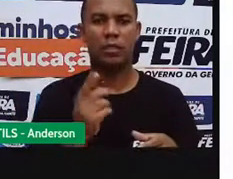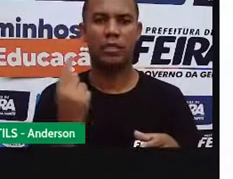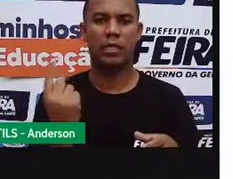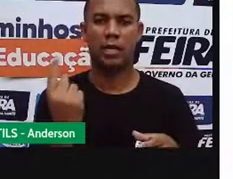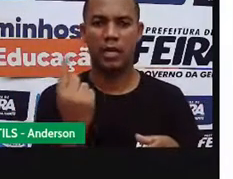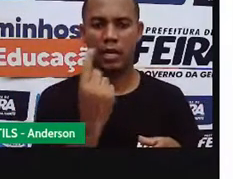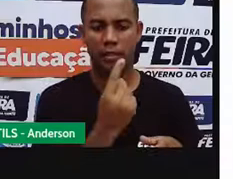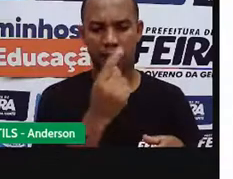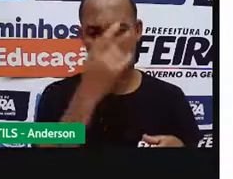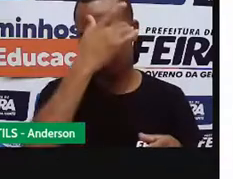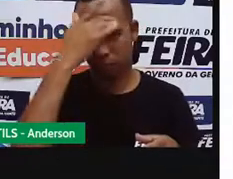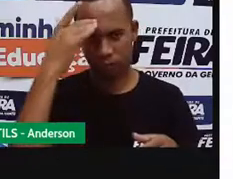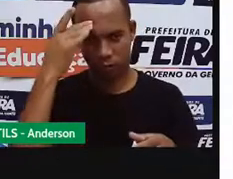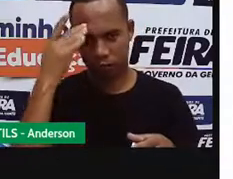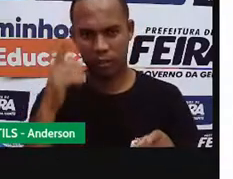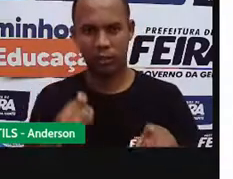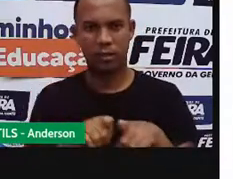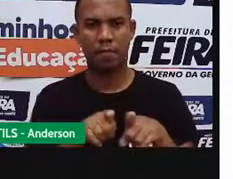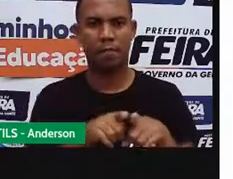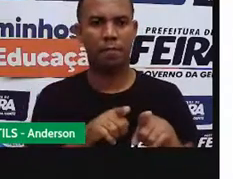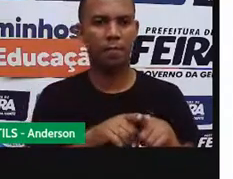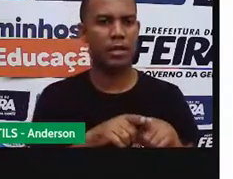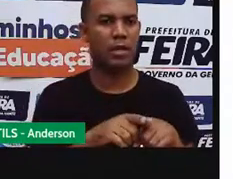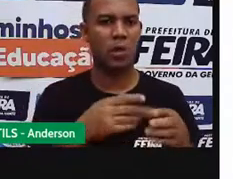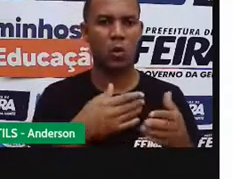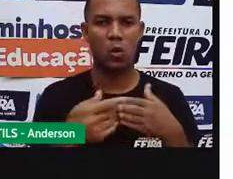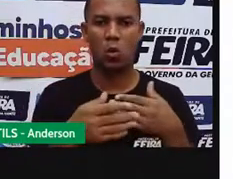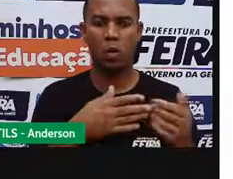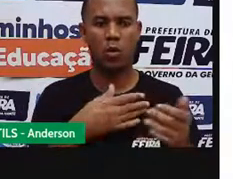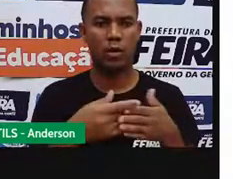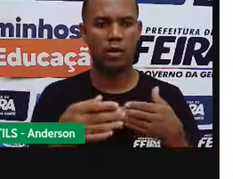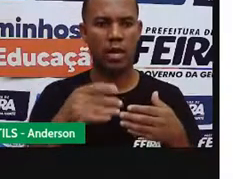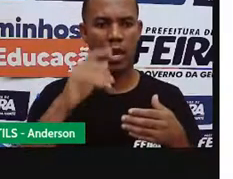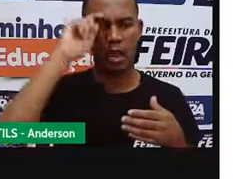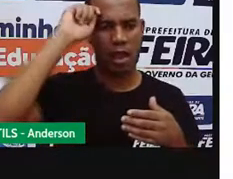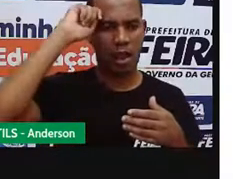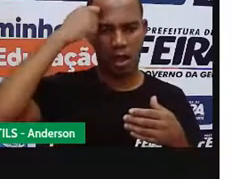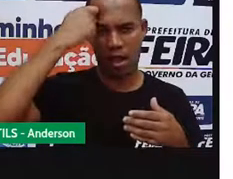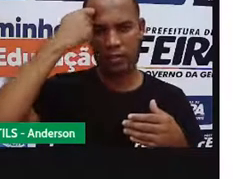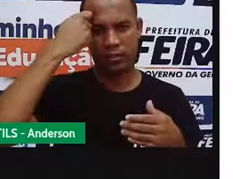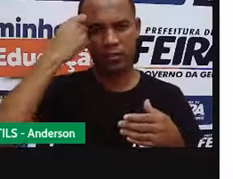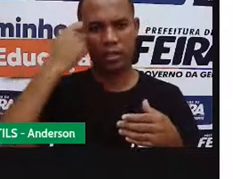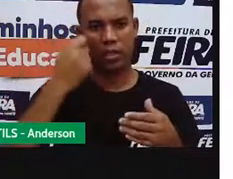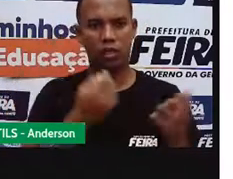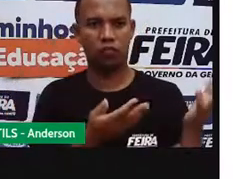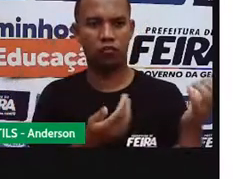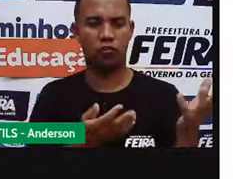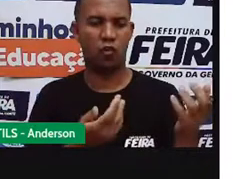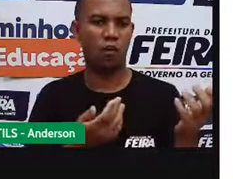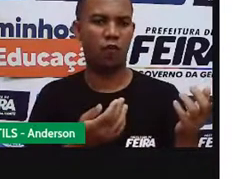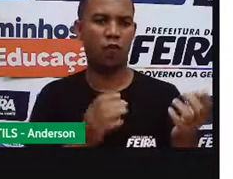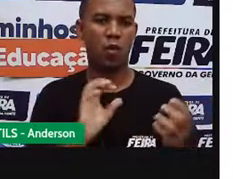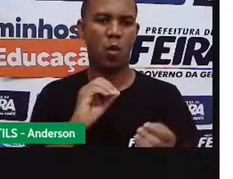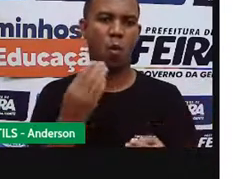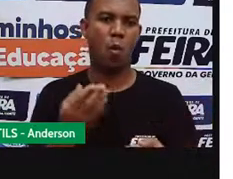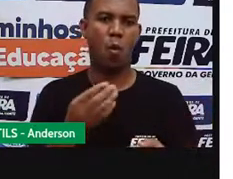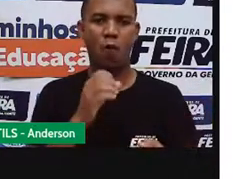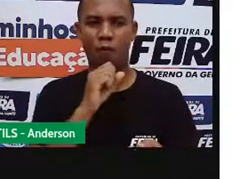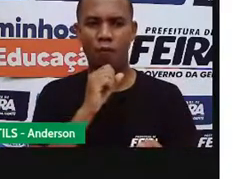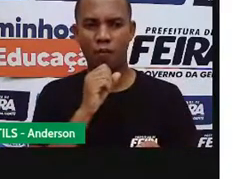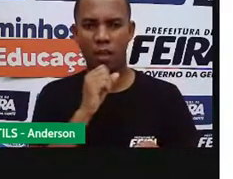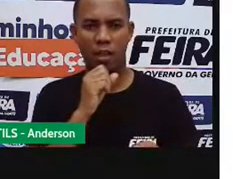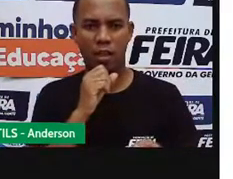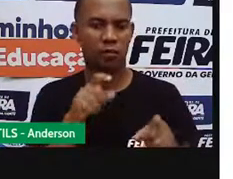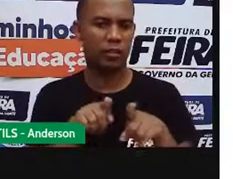cidadão, seja de que raça for, do mais velho ao mais moço. Saindo da Lapinha de